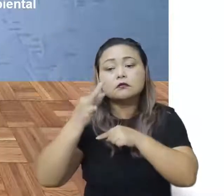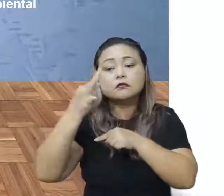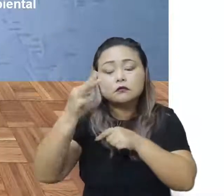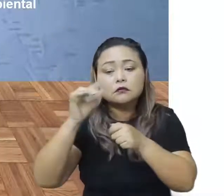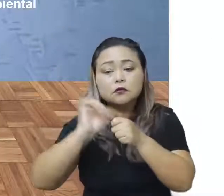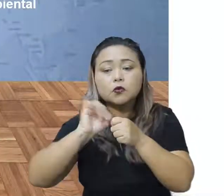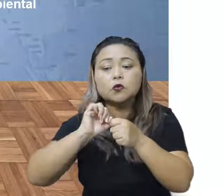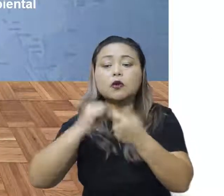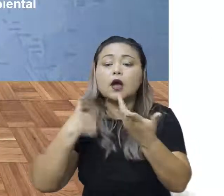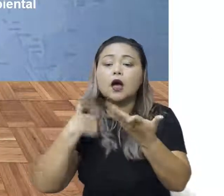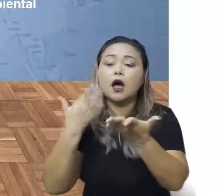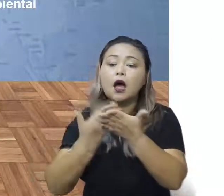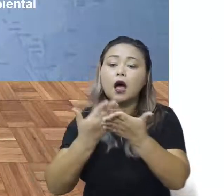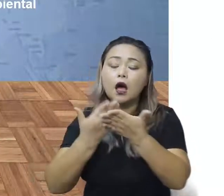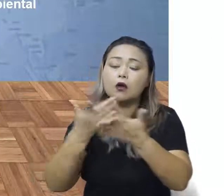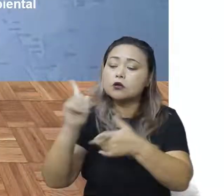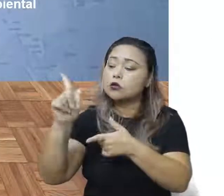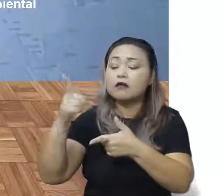Rondônia.